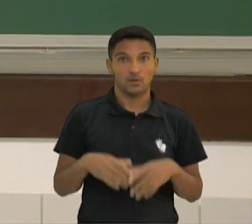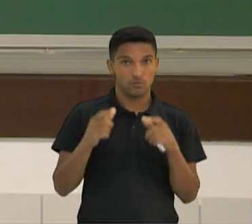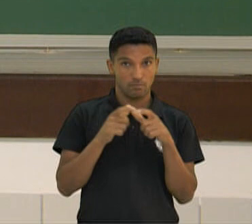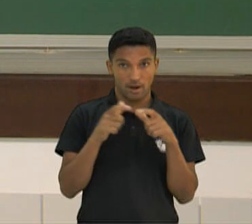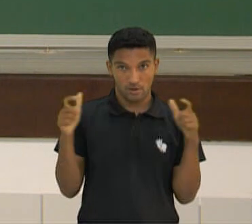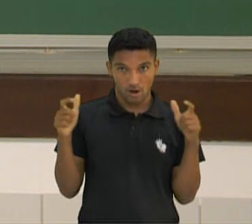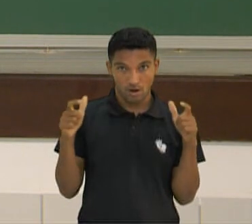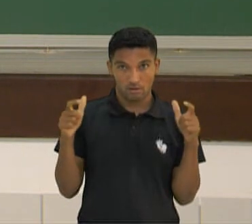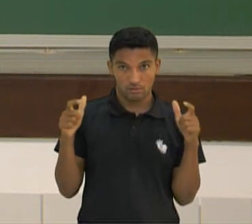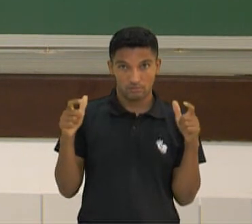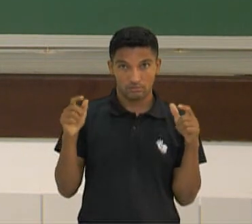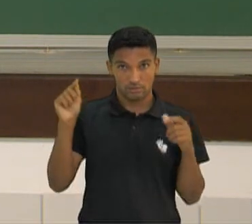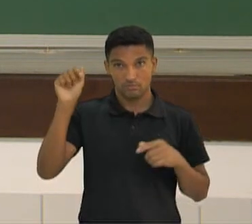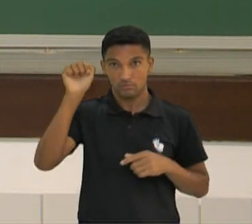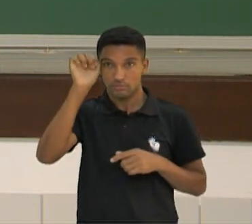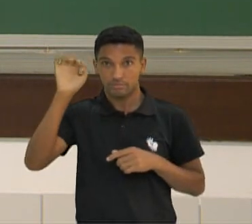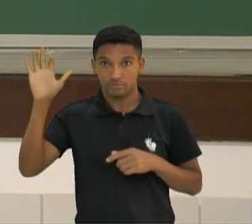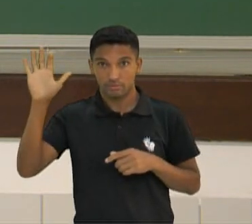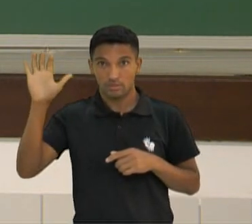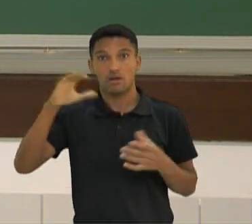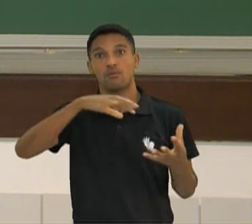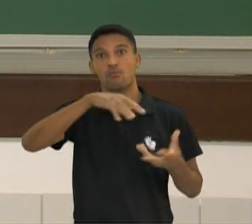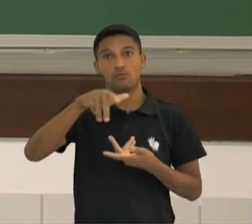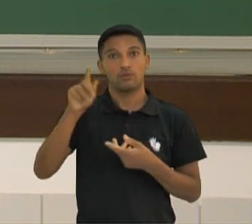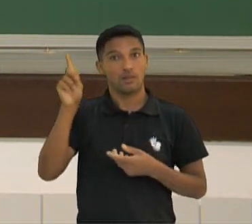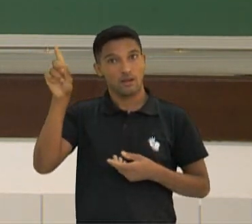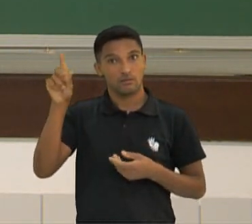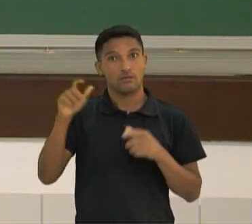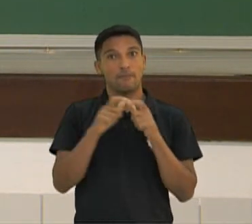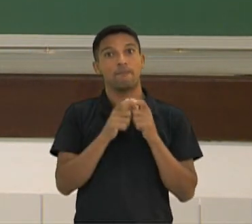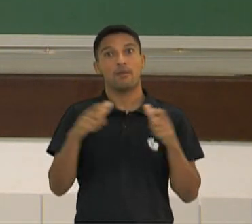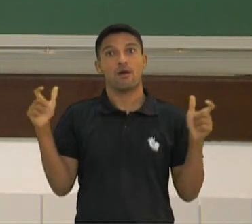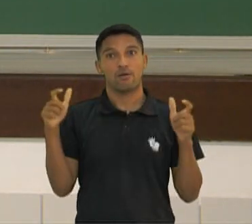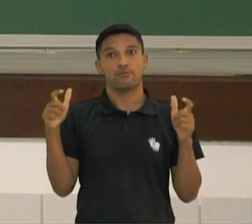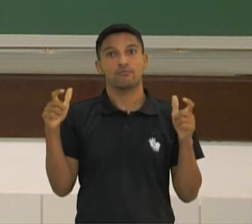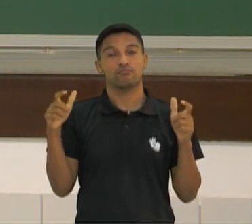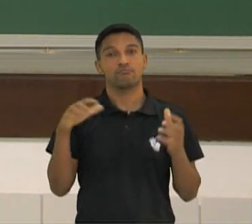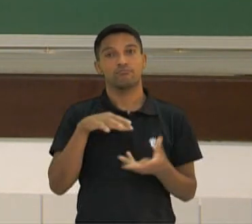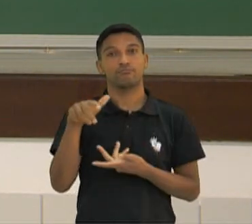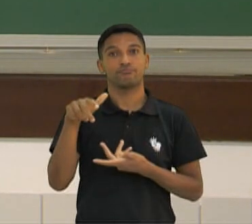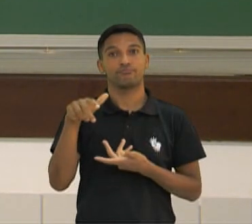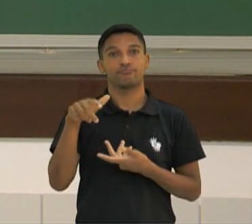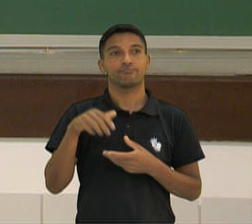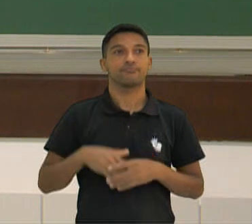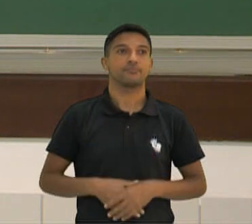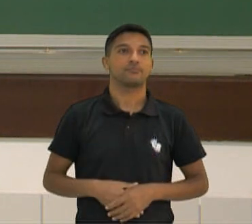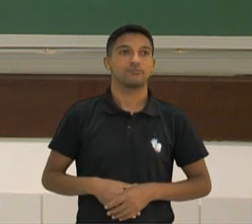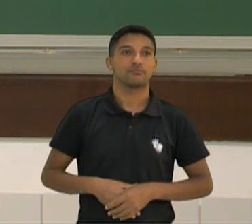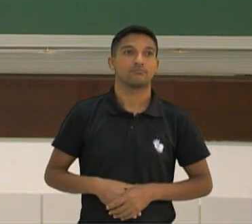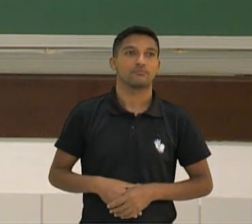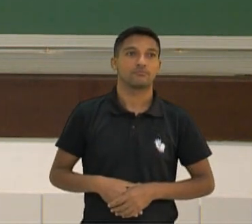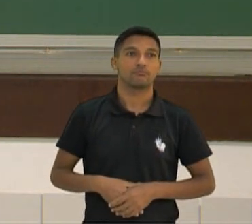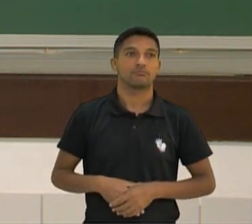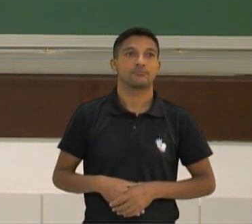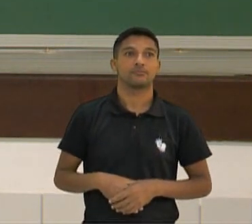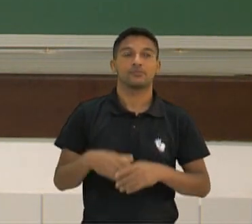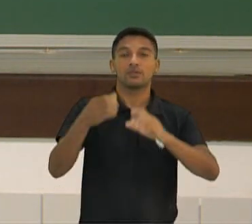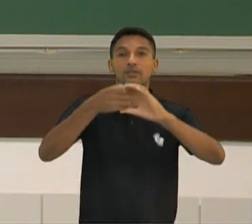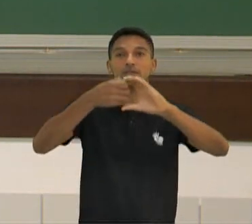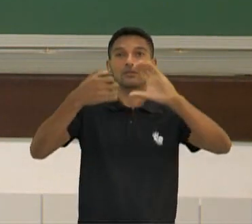da regionalizar para melhor estudar, para melhor administrar, né? A regionalização tem esta